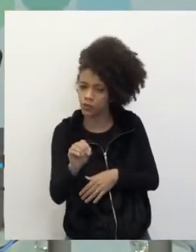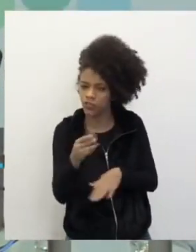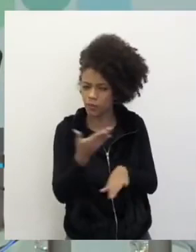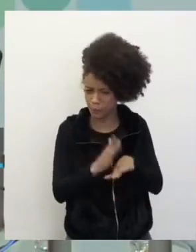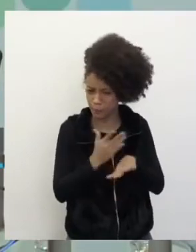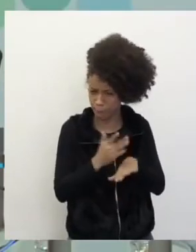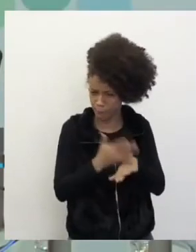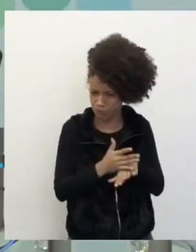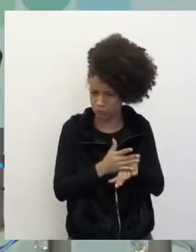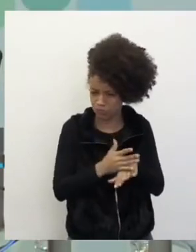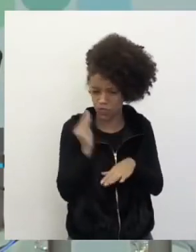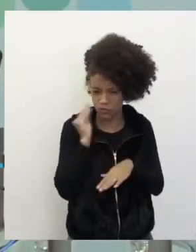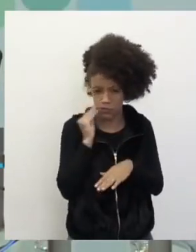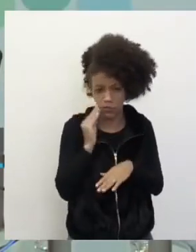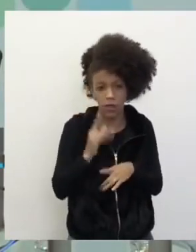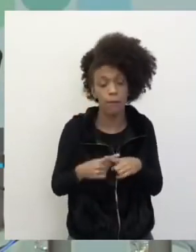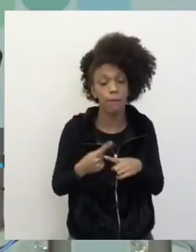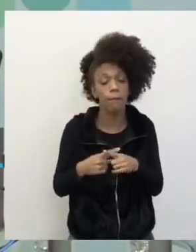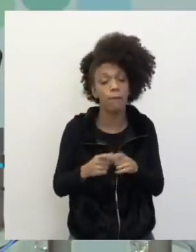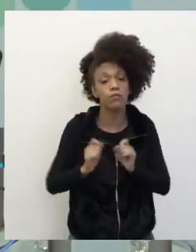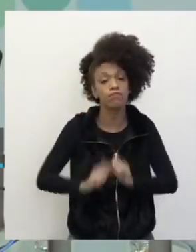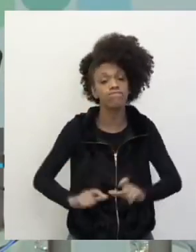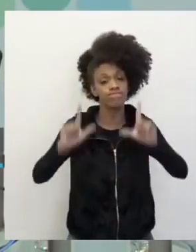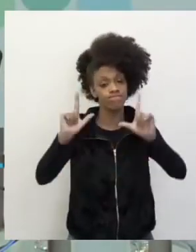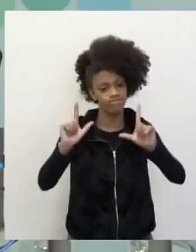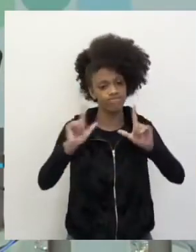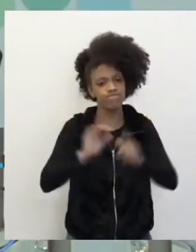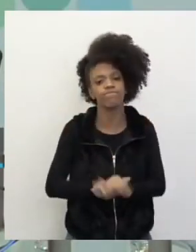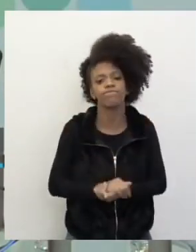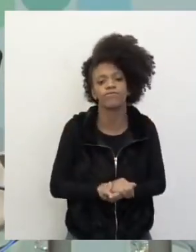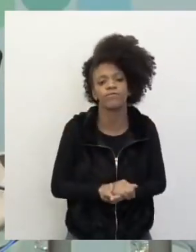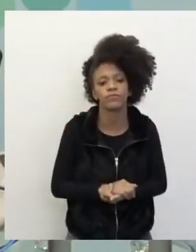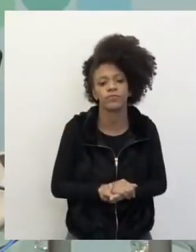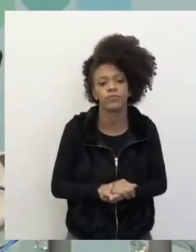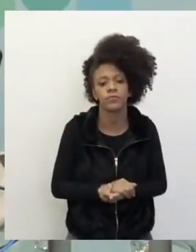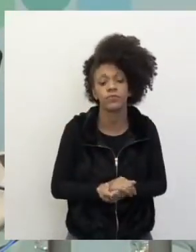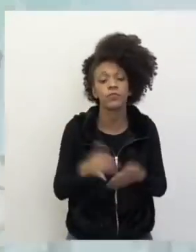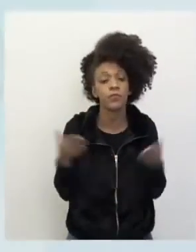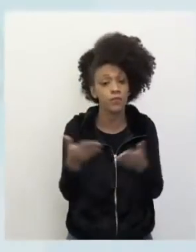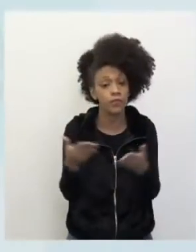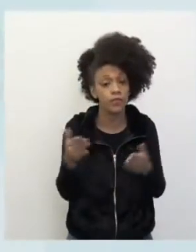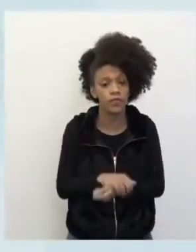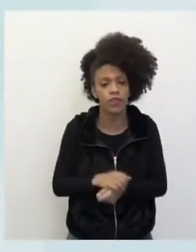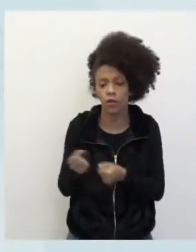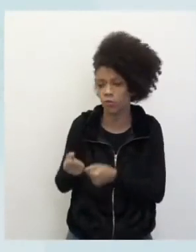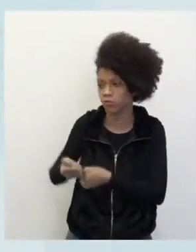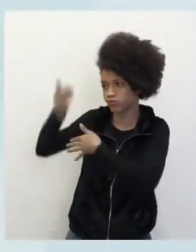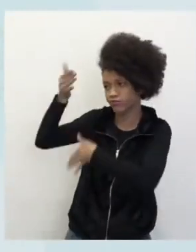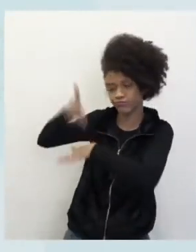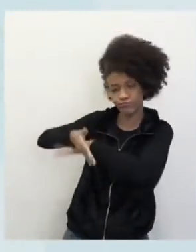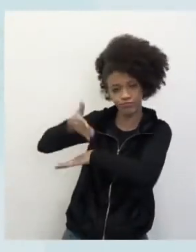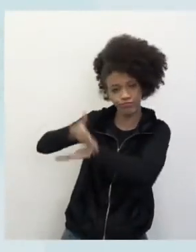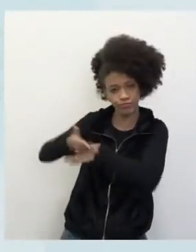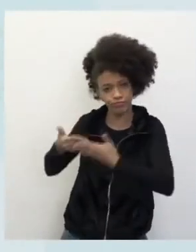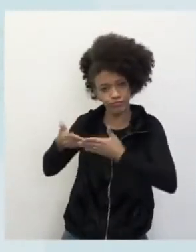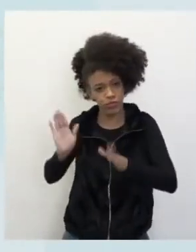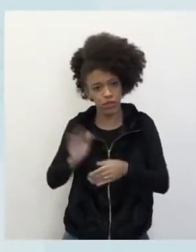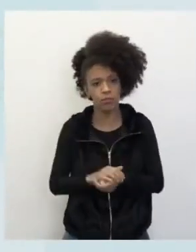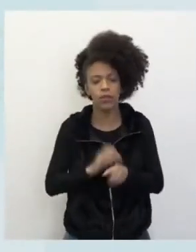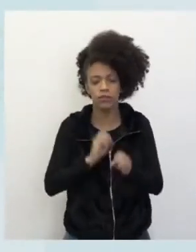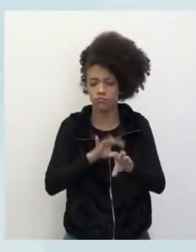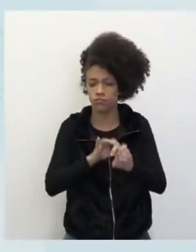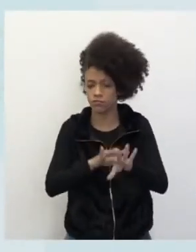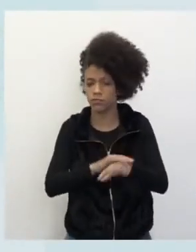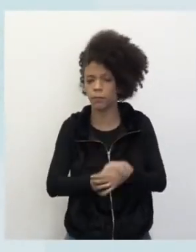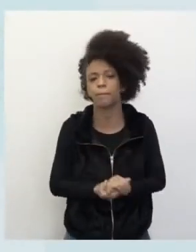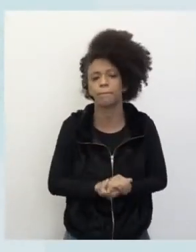praticar? Vamos tentar praticar, porque eu quero mostrar mais uma coisinha lá no Flip. Vamos praticar. Agora, abre o chat aí, por favor. Vamos lá que eu quero ensinar mais uma